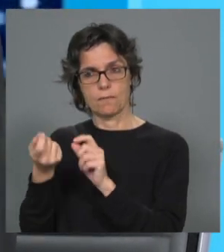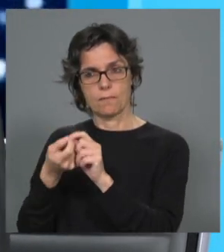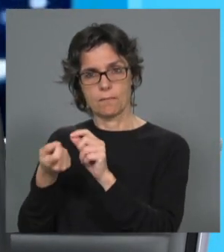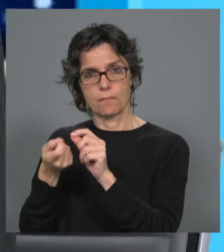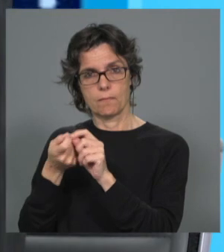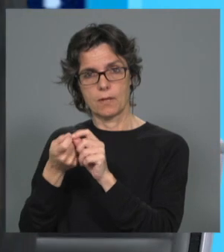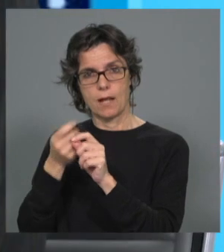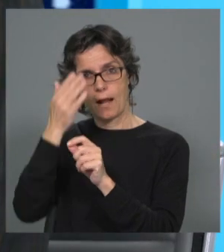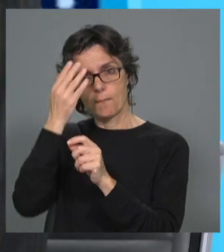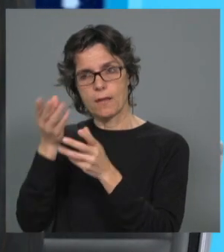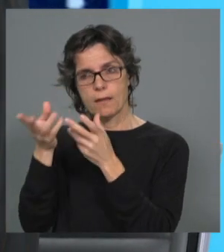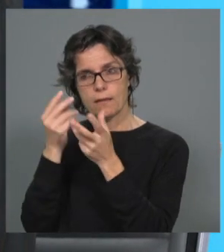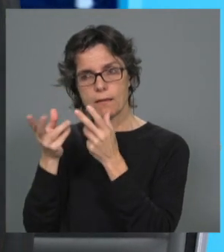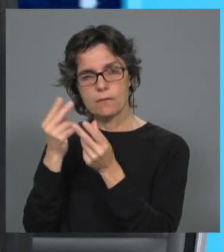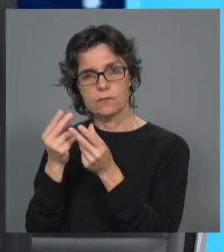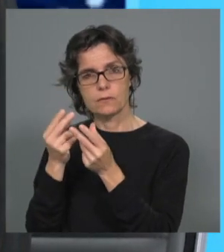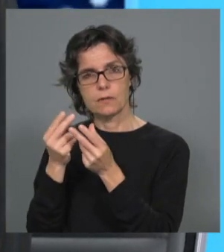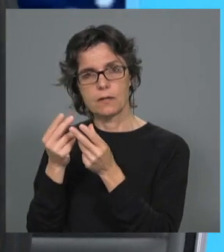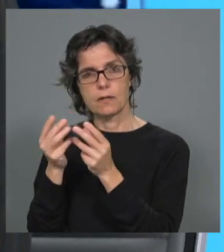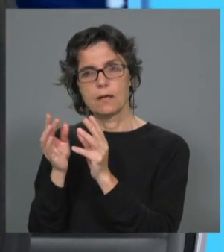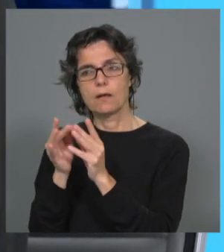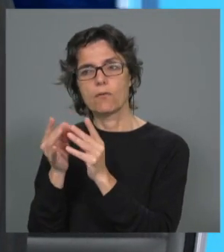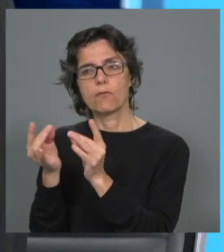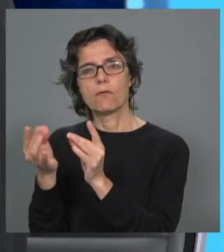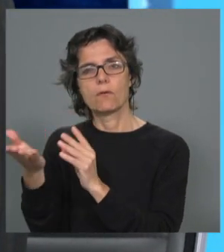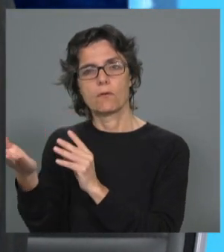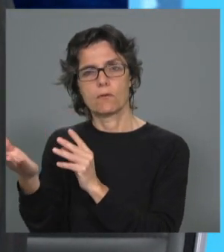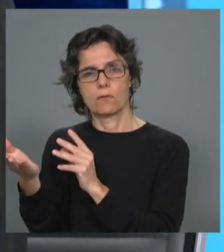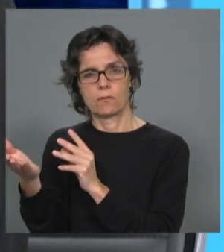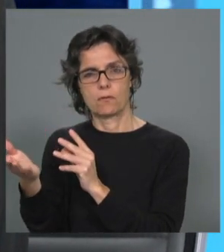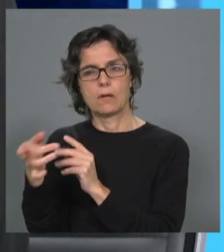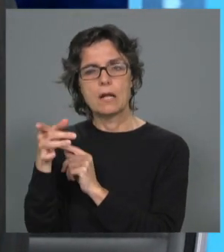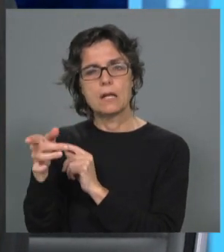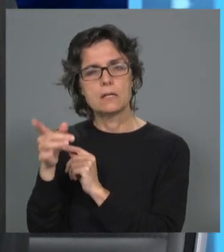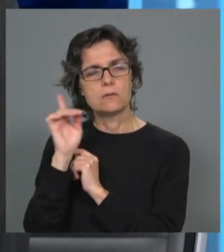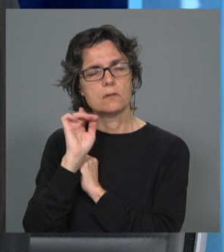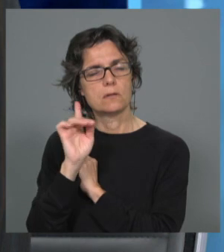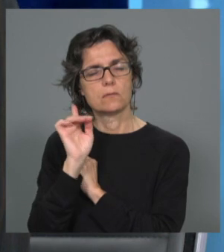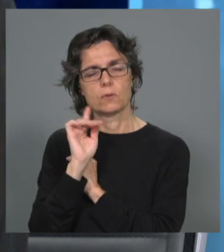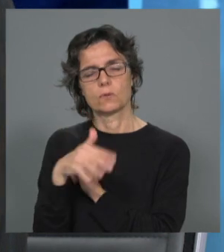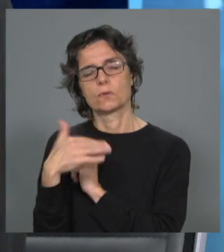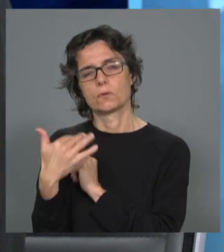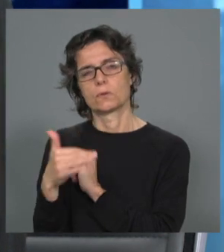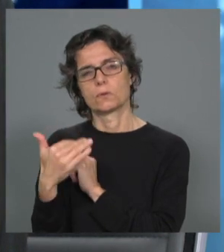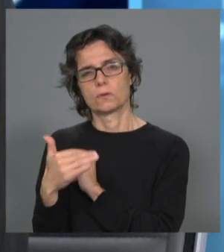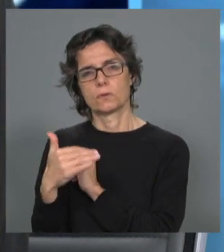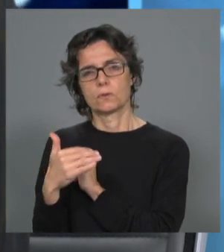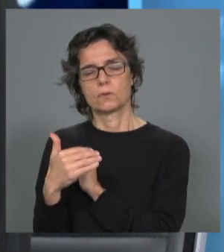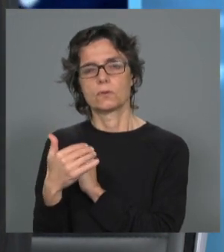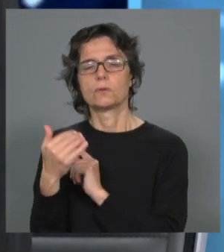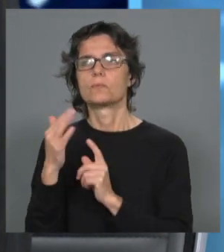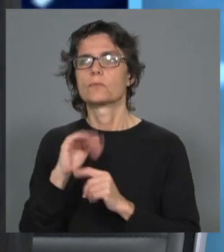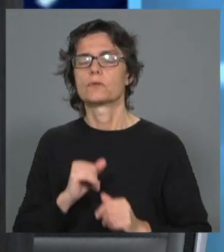com o tocar. Isto são coisas de uma importância extrema. Pode marcar mais